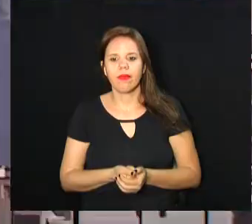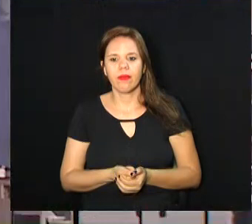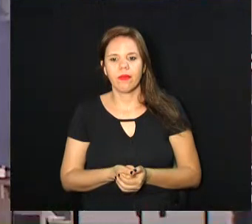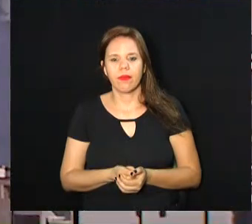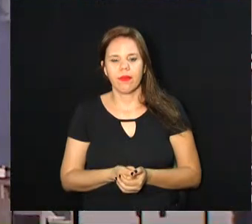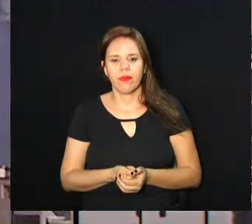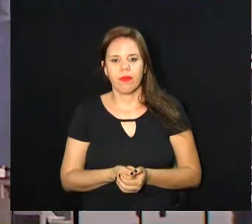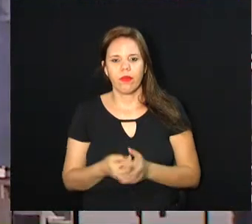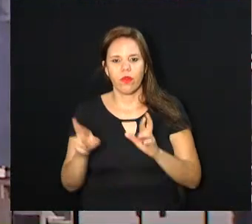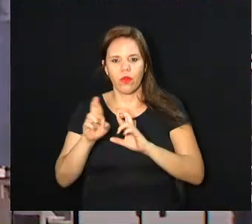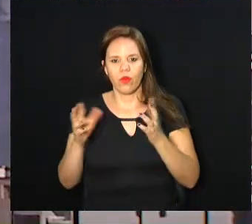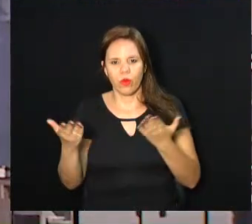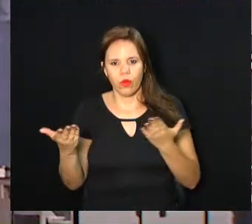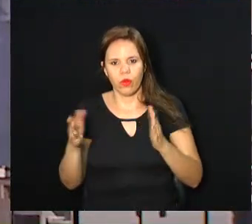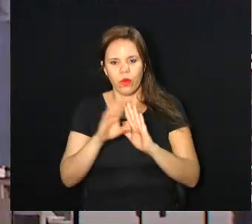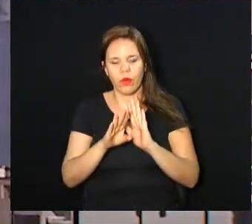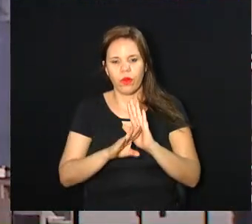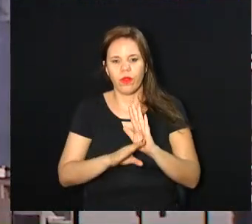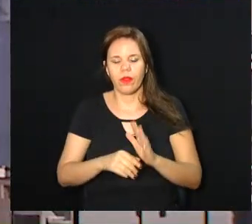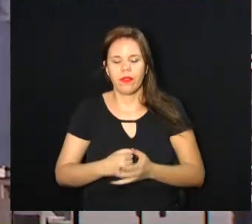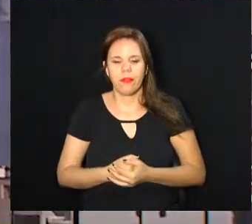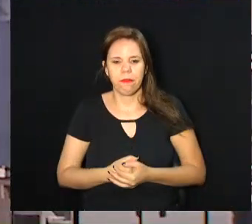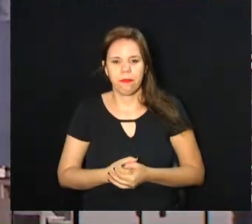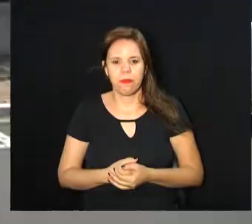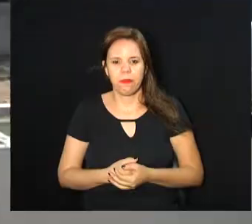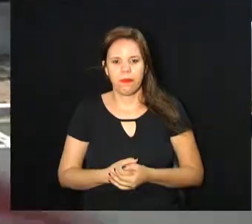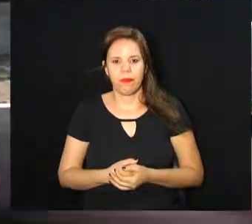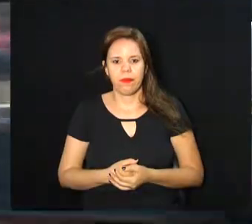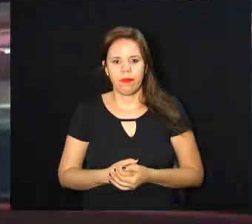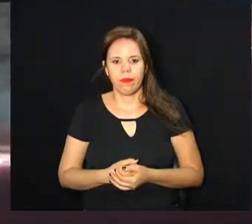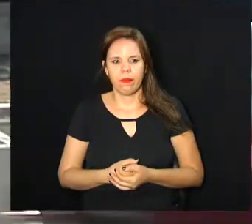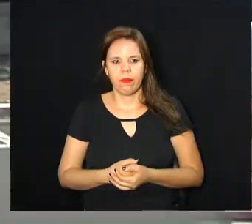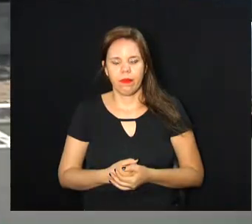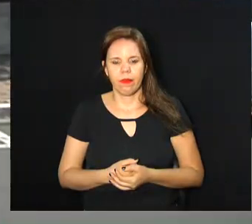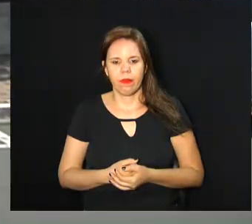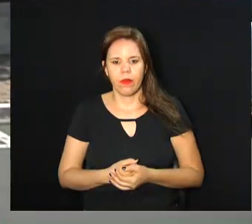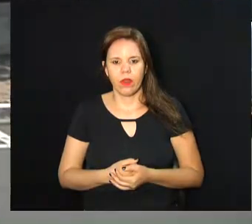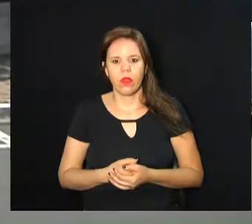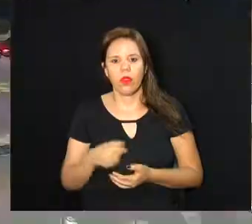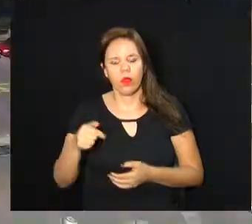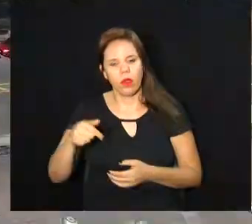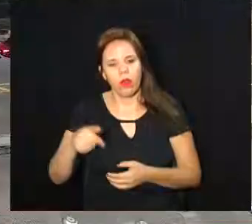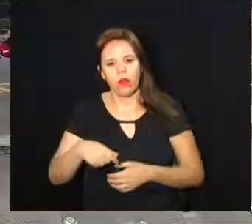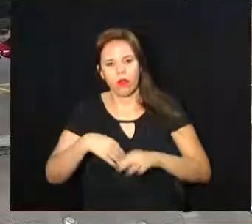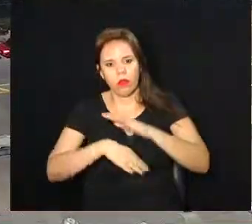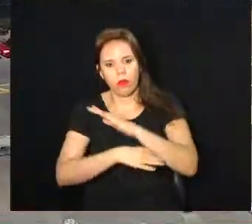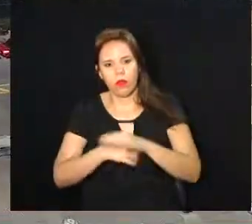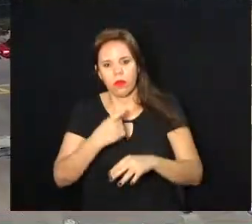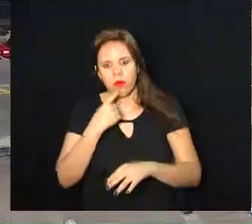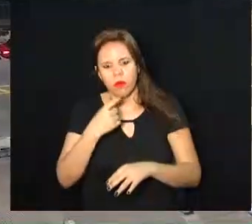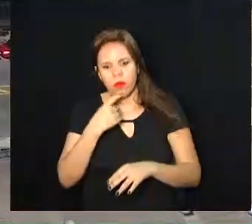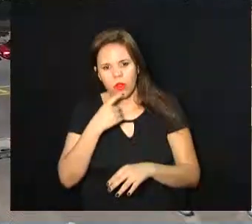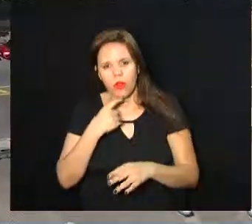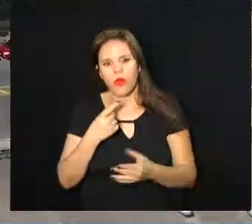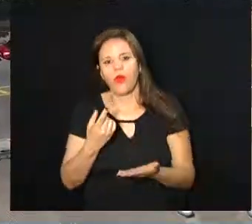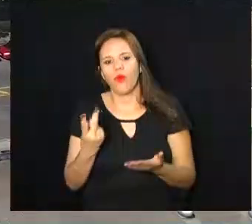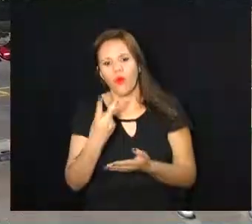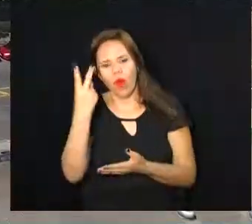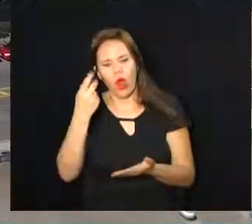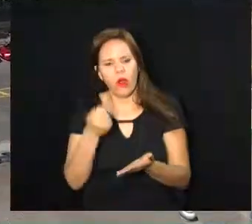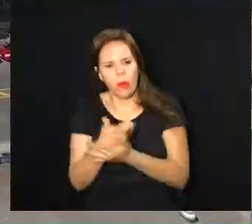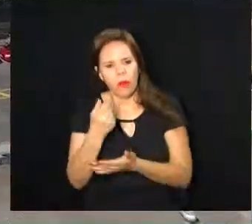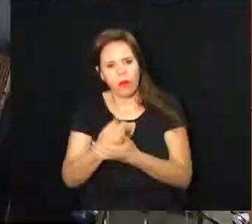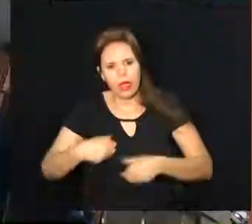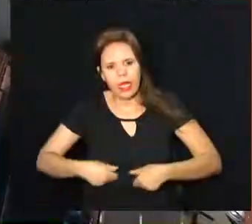audiência. Confira agora os destaques de hoje. O custo da Câmara de Campinas está entre as mais baratas em comparação